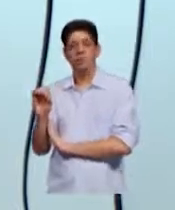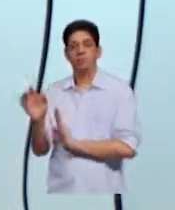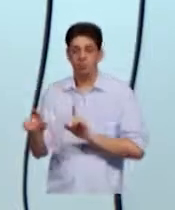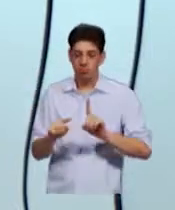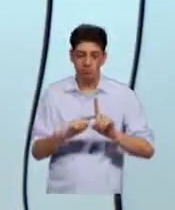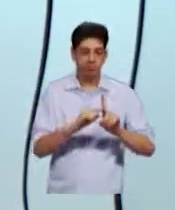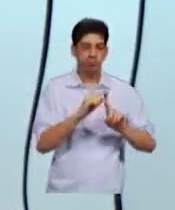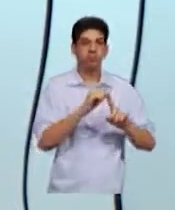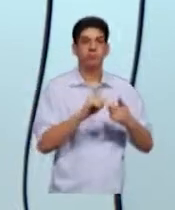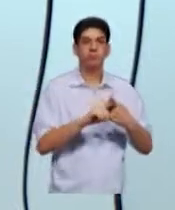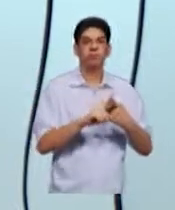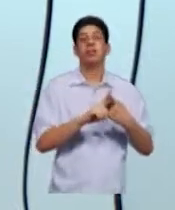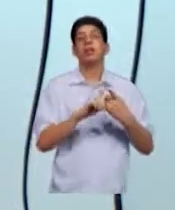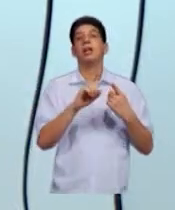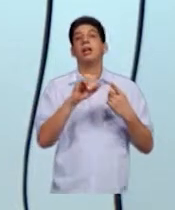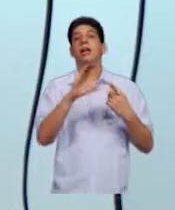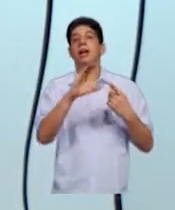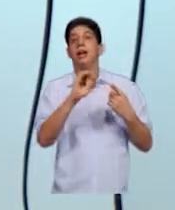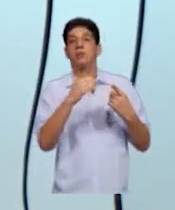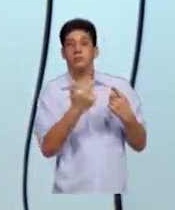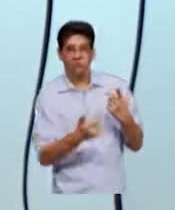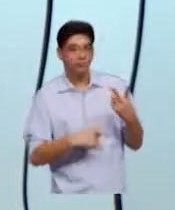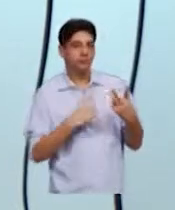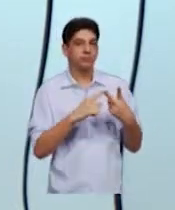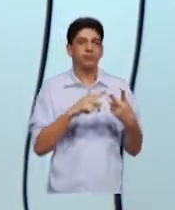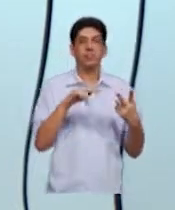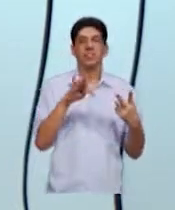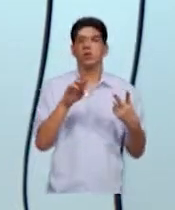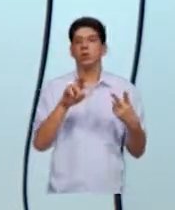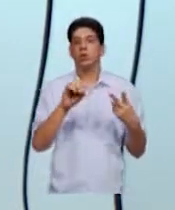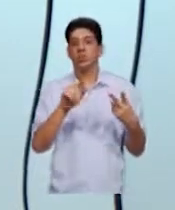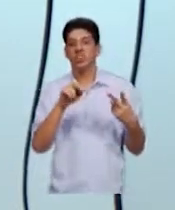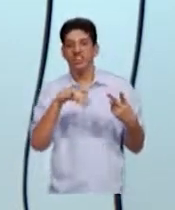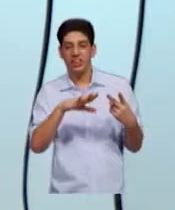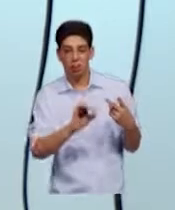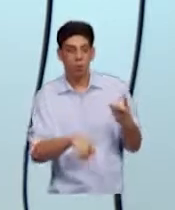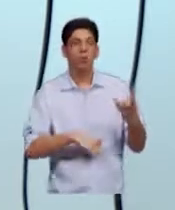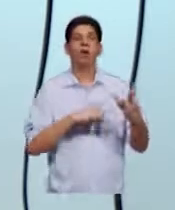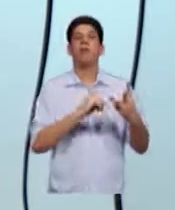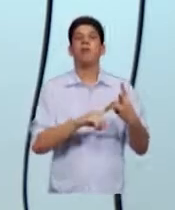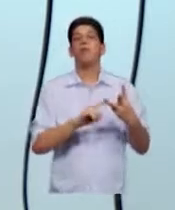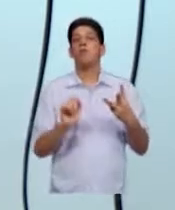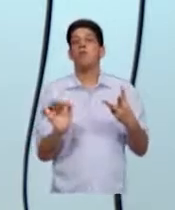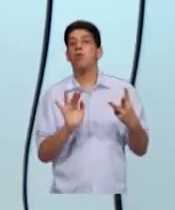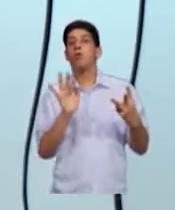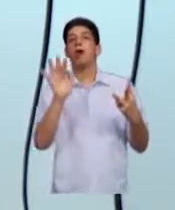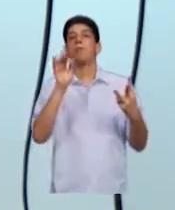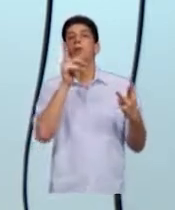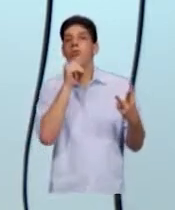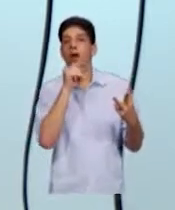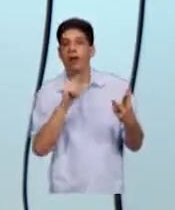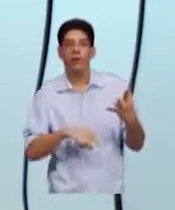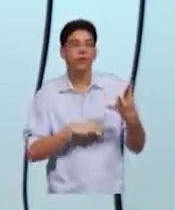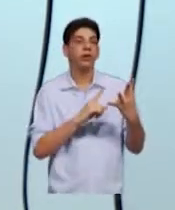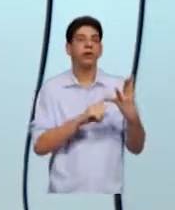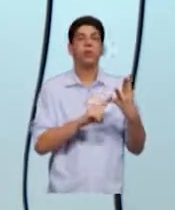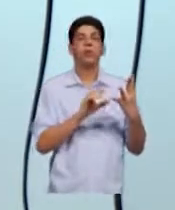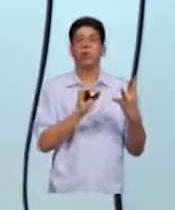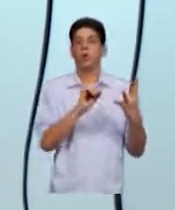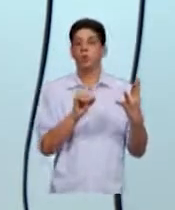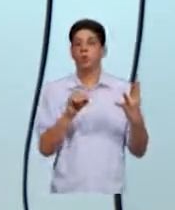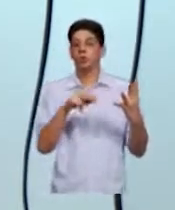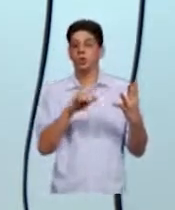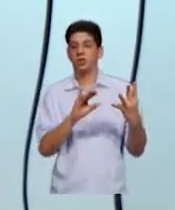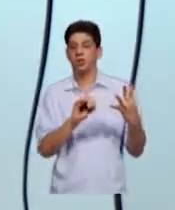óxido nitroso, o metano, vapor de água e também o ozônio. Então, esses gases,